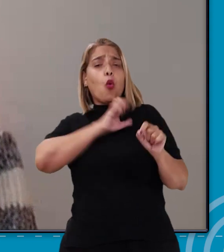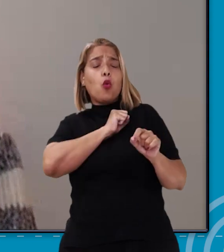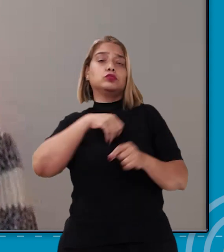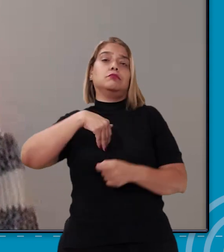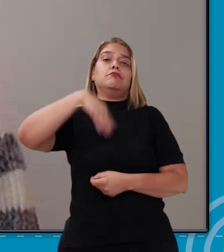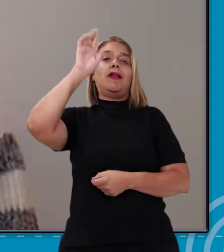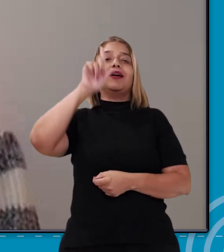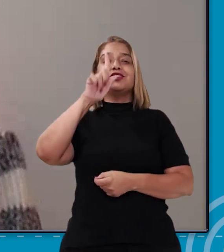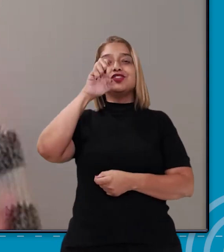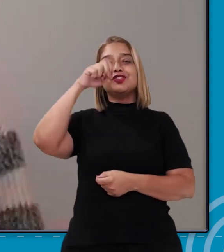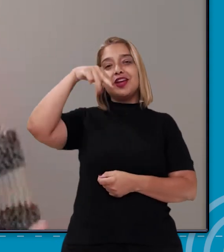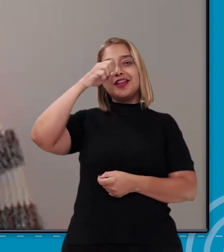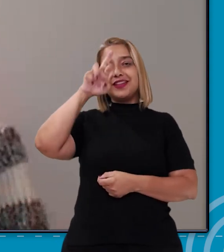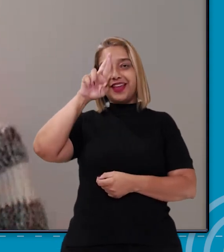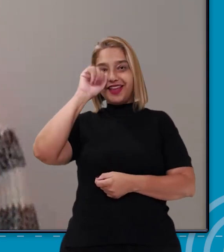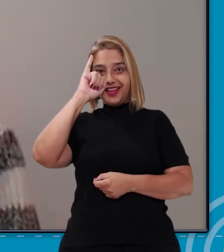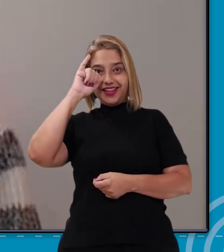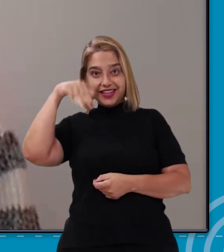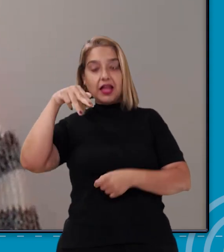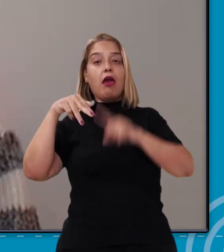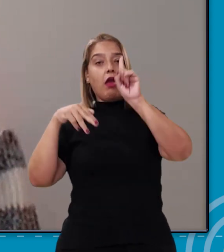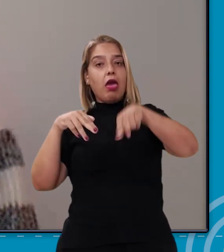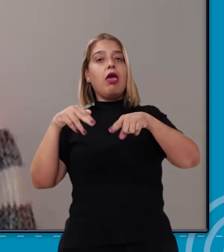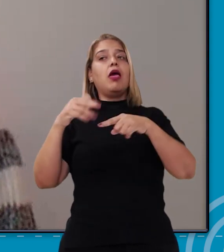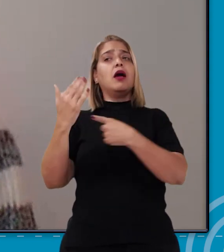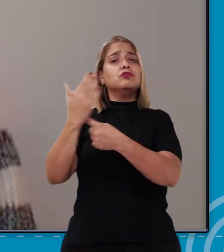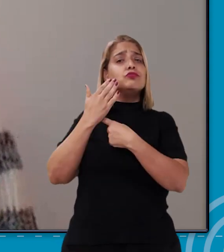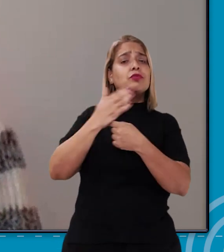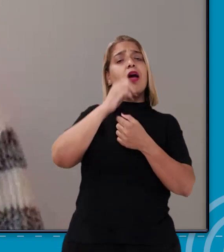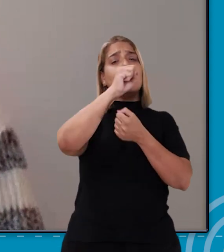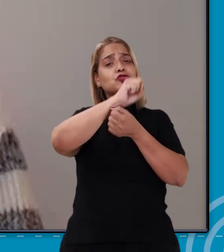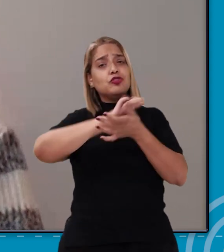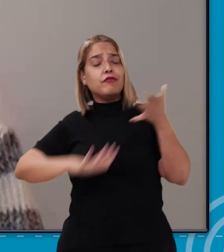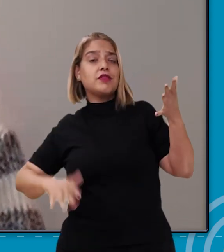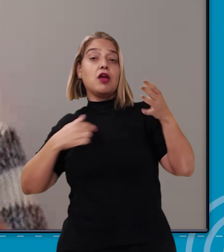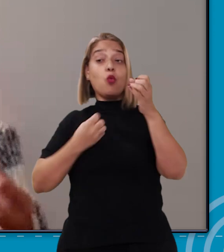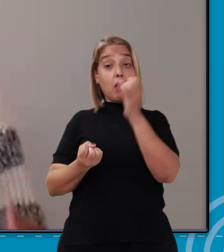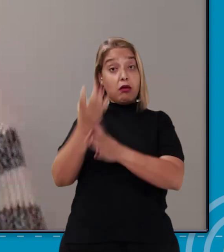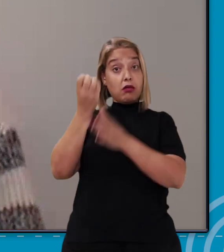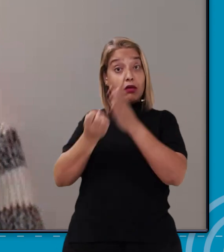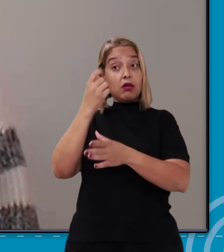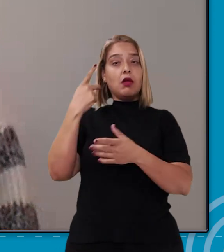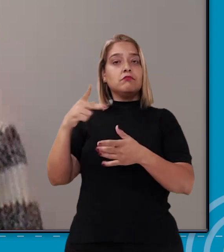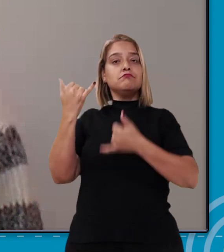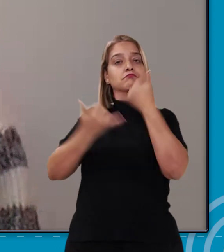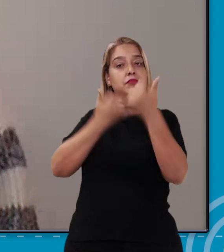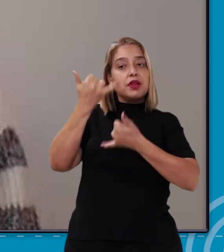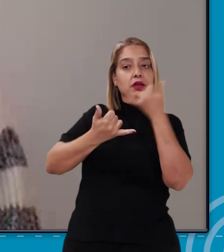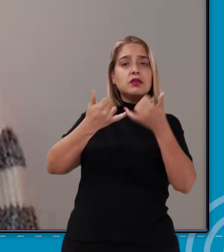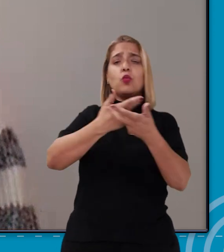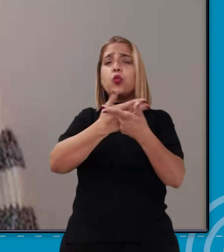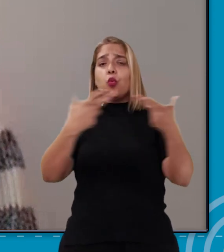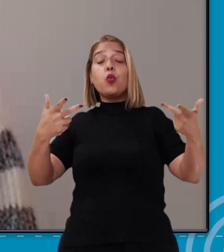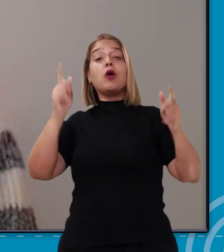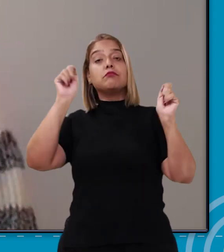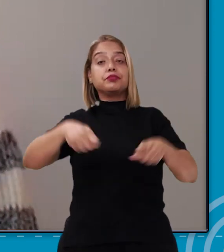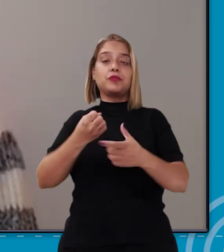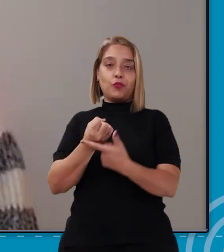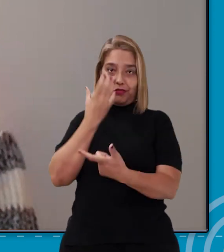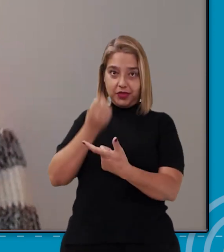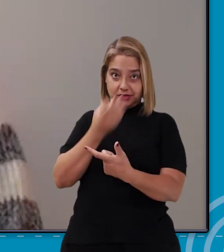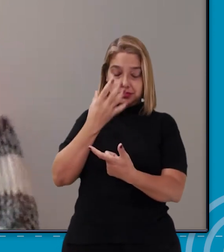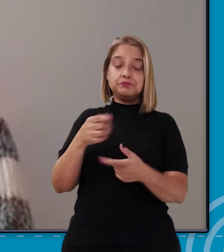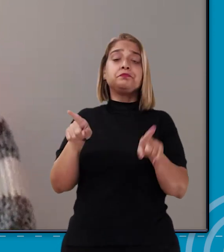se chama Genially, que ajuda também bastante a criar atividades, criar jogos digitais que promovam a